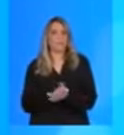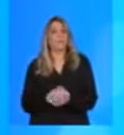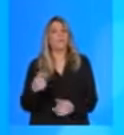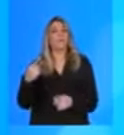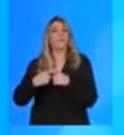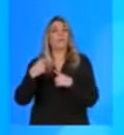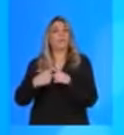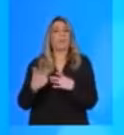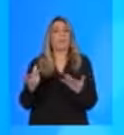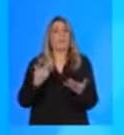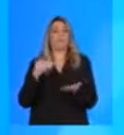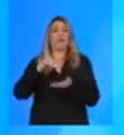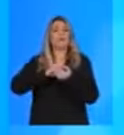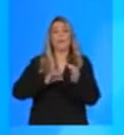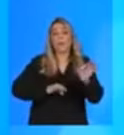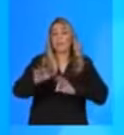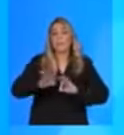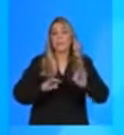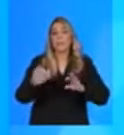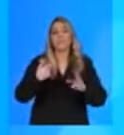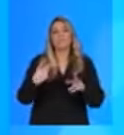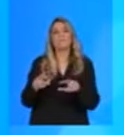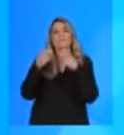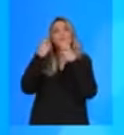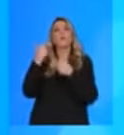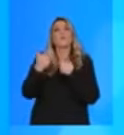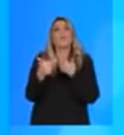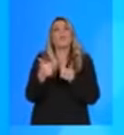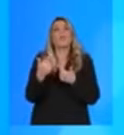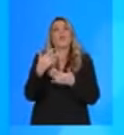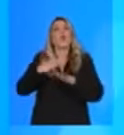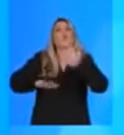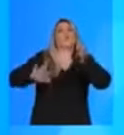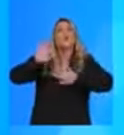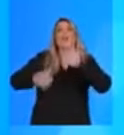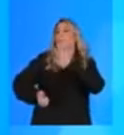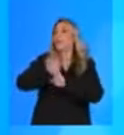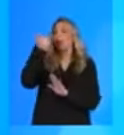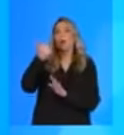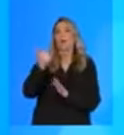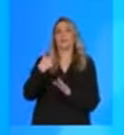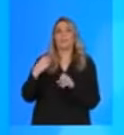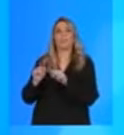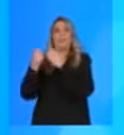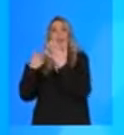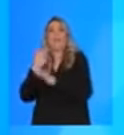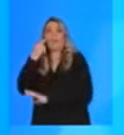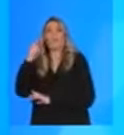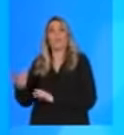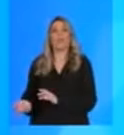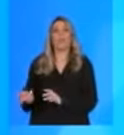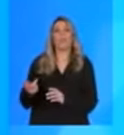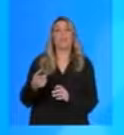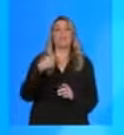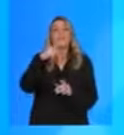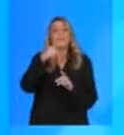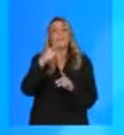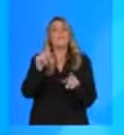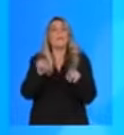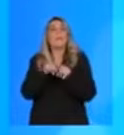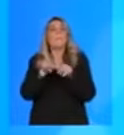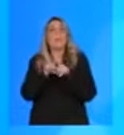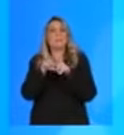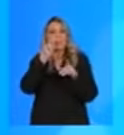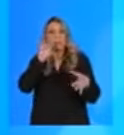Por falta de planejamento do poder público em segundo lugar nós vamos também criar uma central integrada de regulações hoje